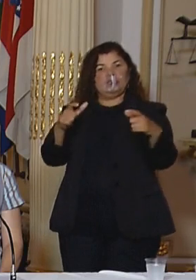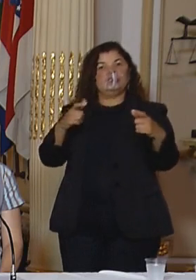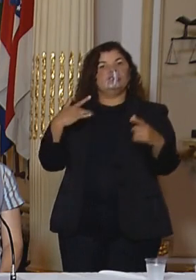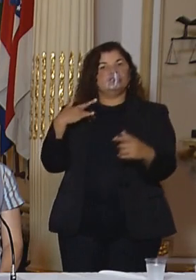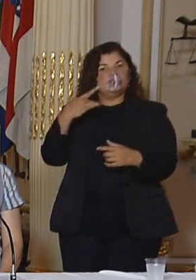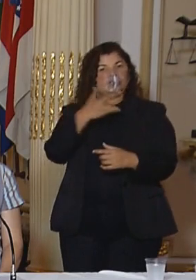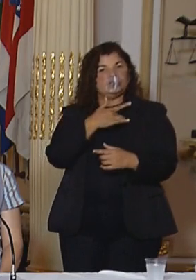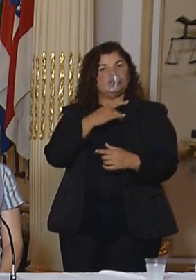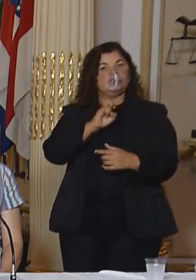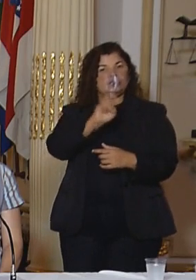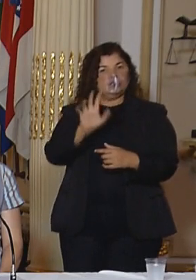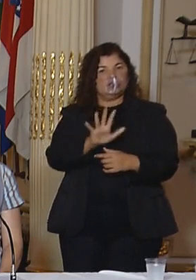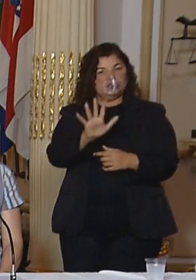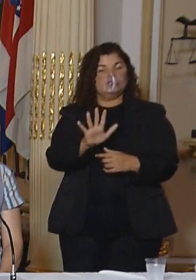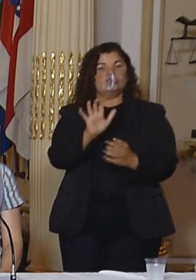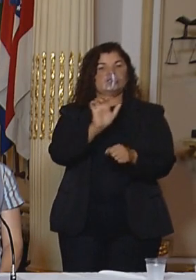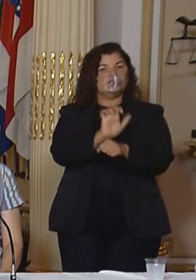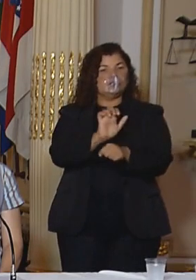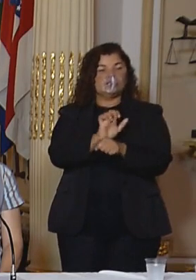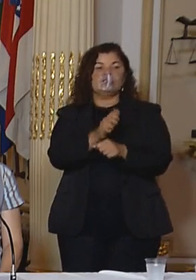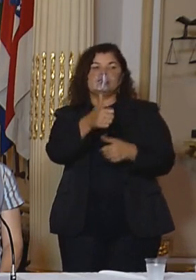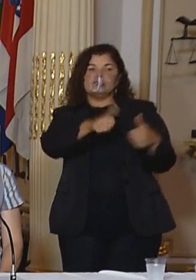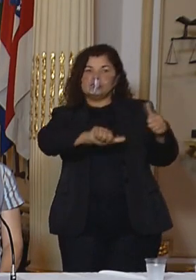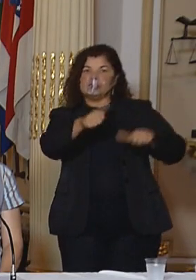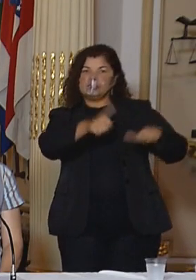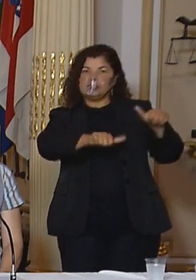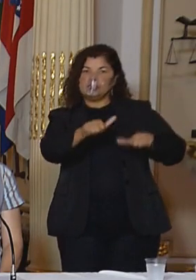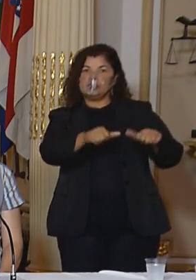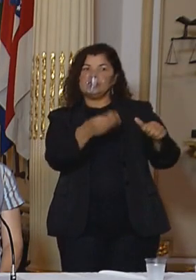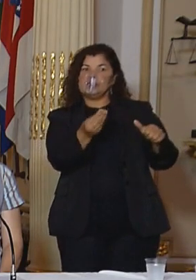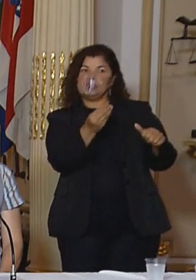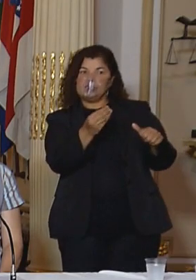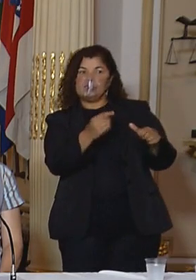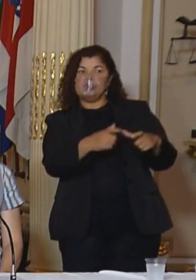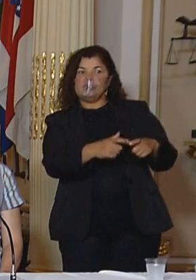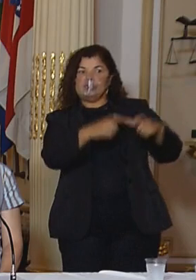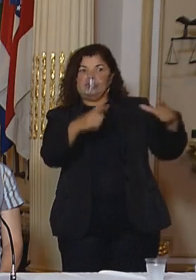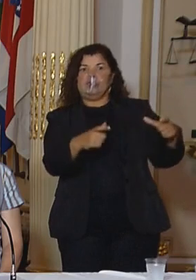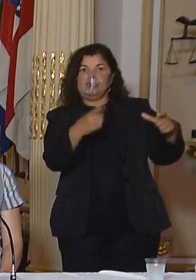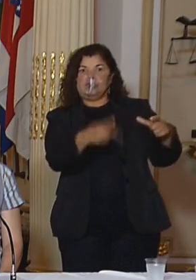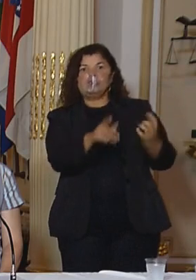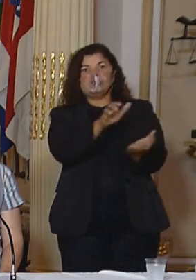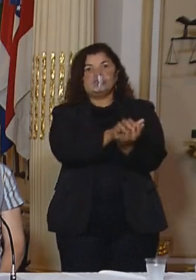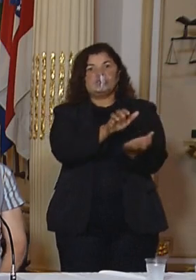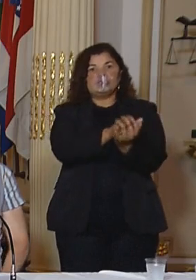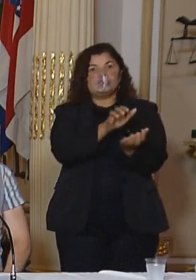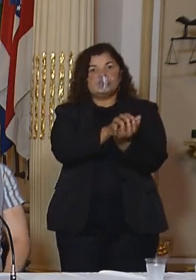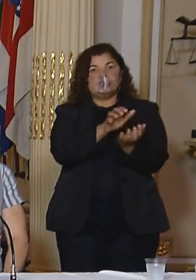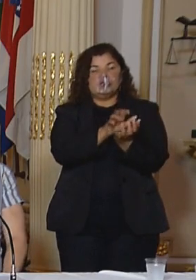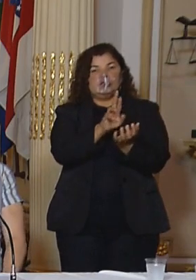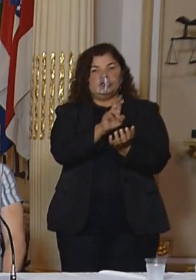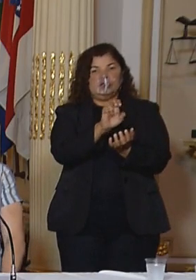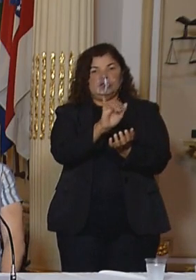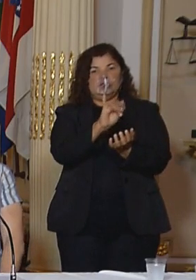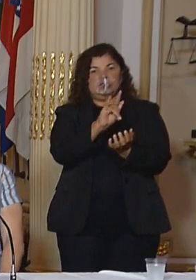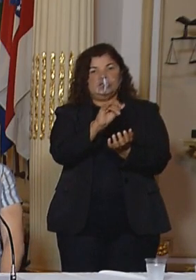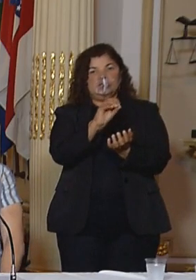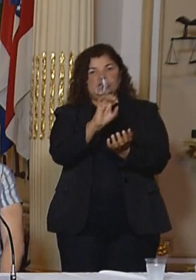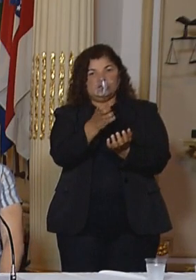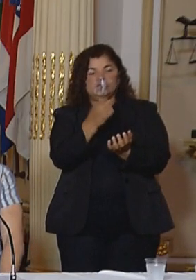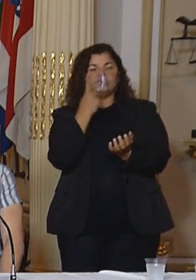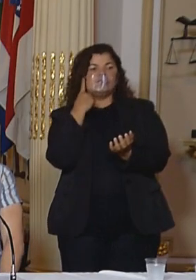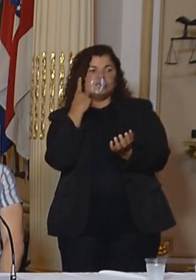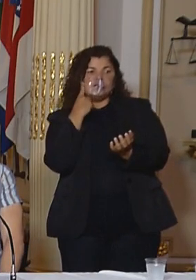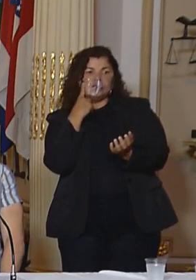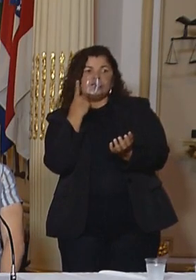mas fazendo análise de cenário das macro-regiões do estado para, eventualmente, tomarmos algumas